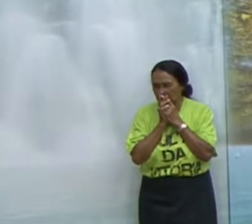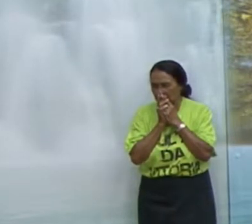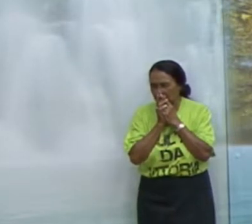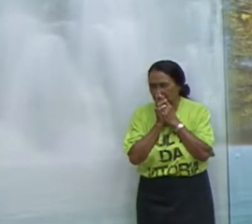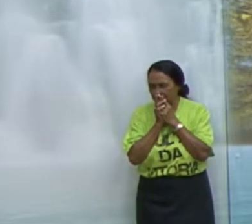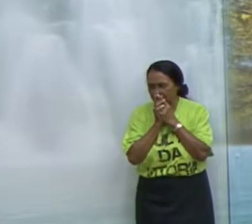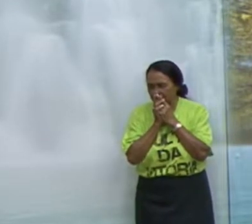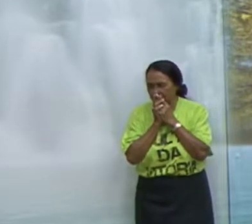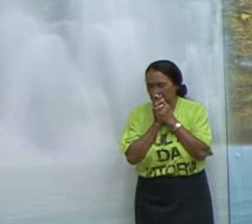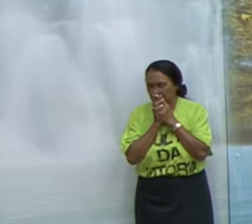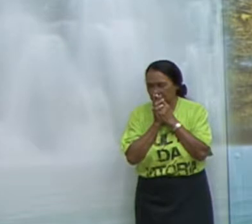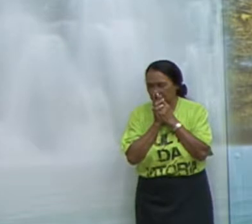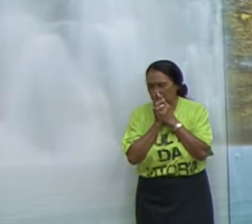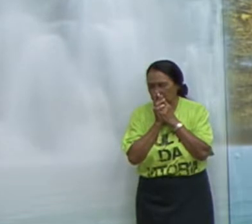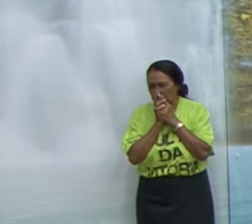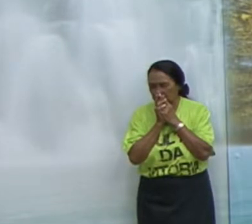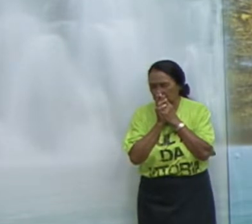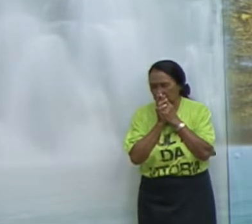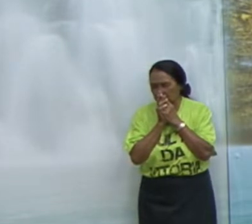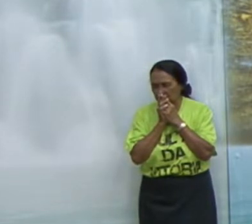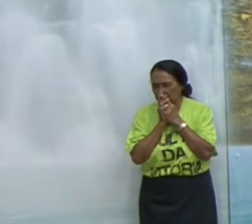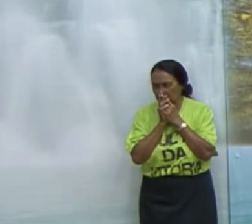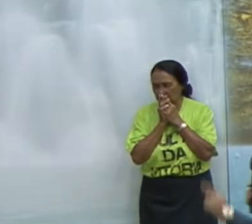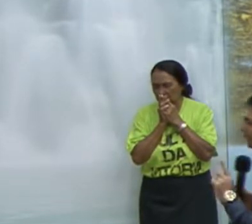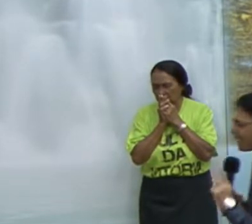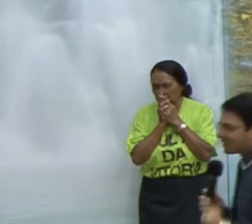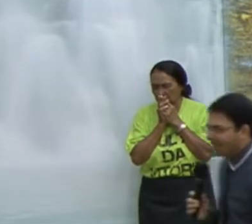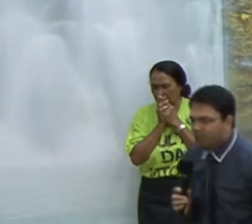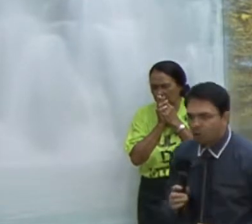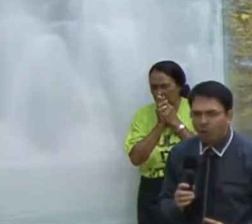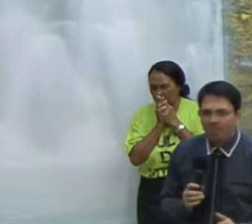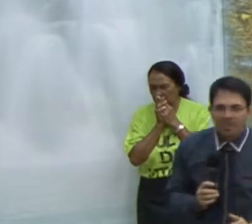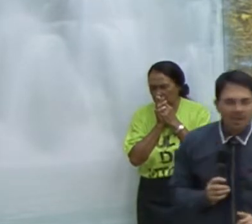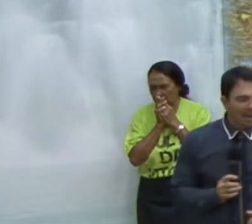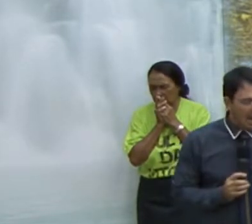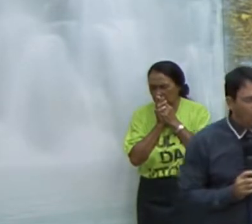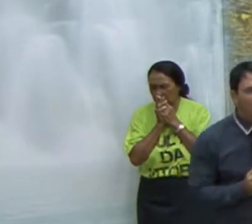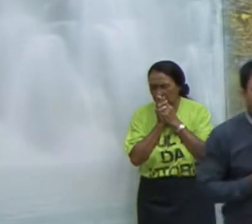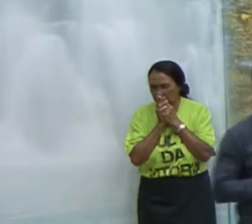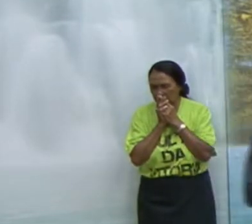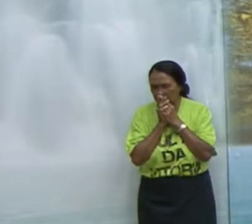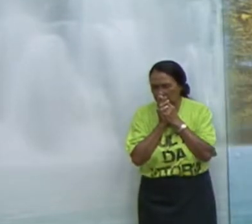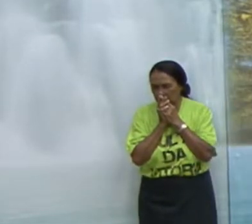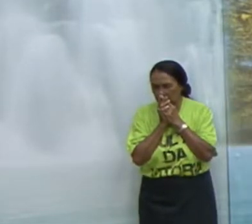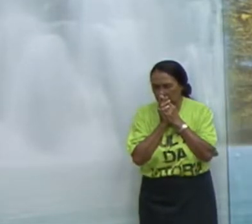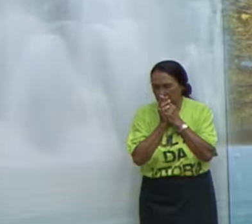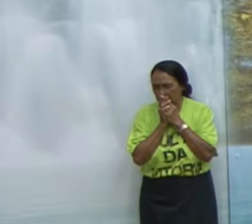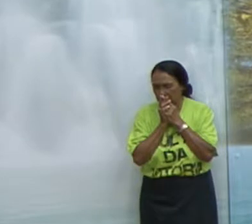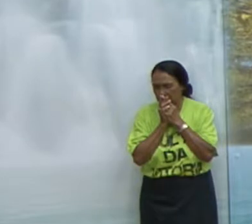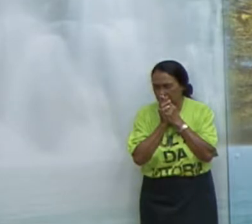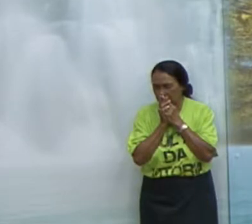venham a acontecer. Se as coisas não estão acontecendo, a culpa é nossa.